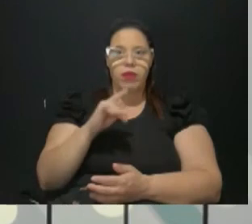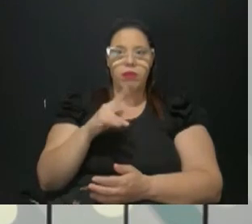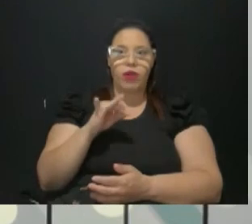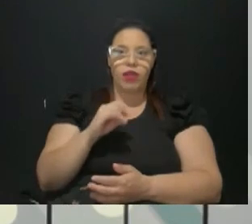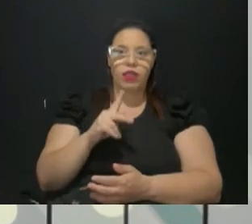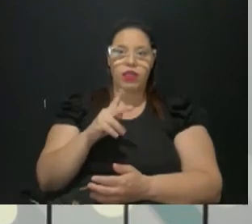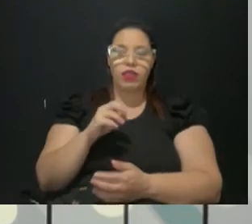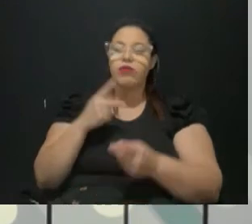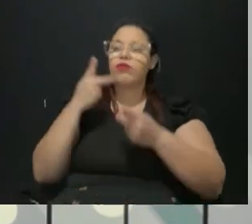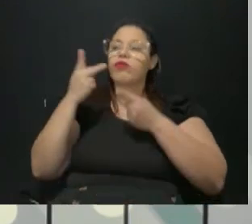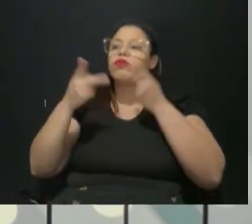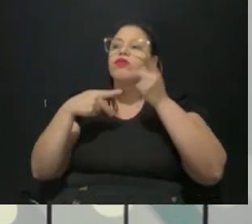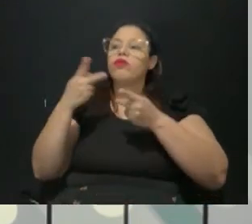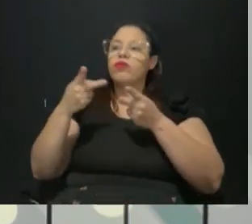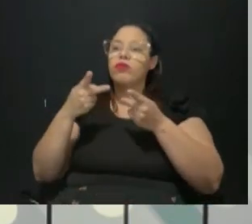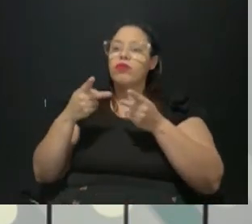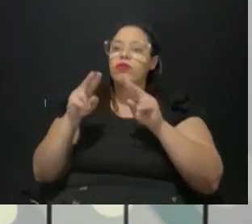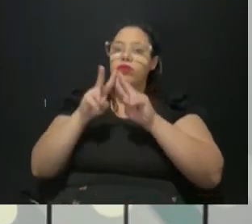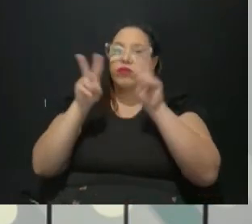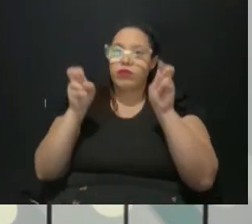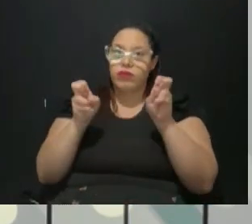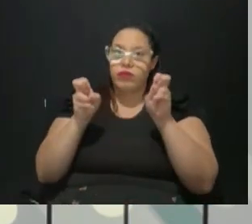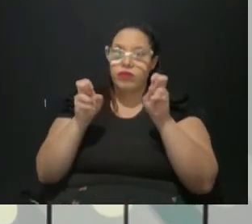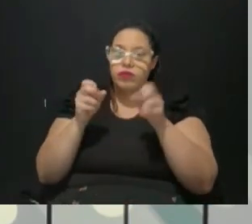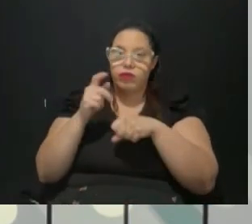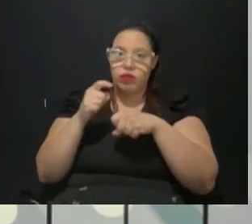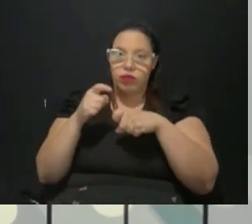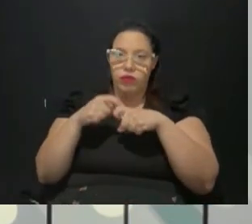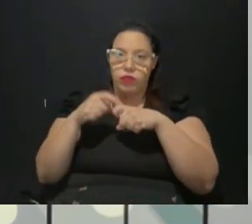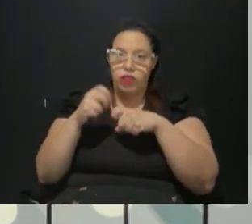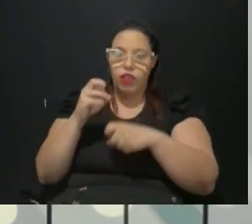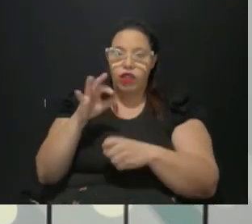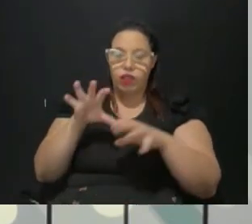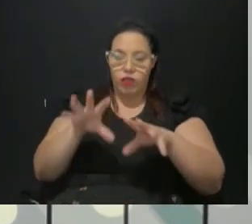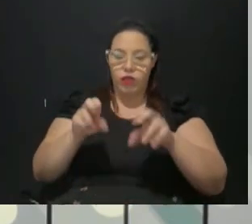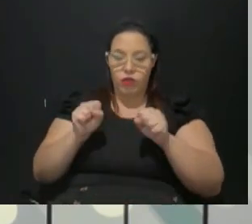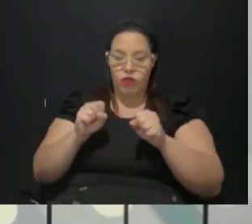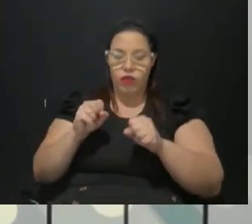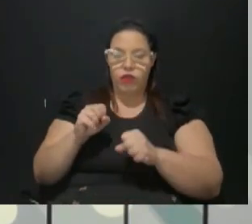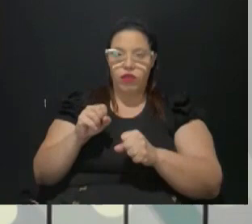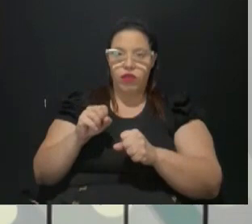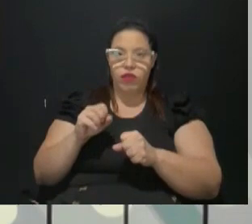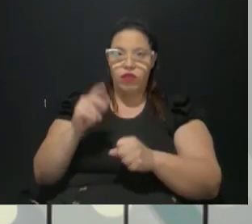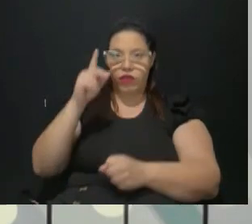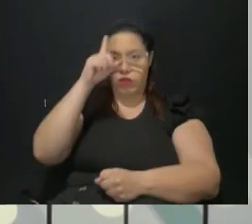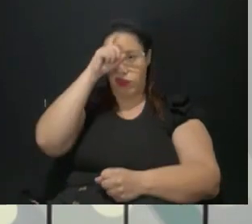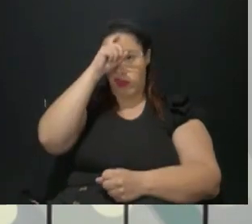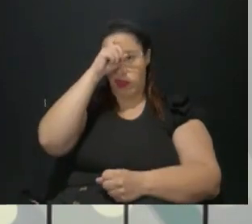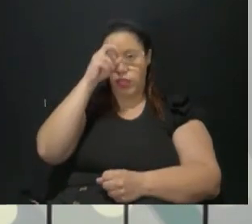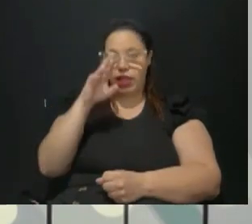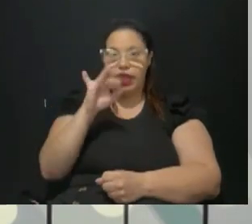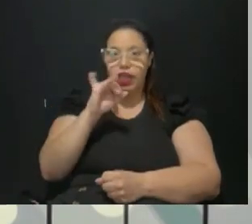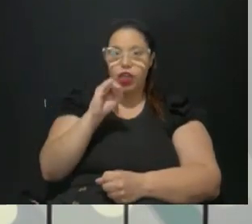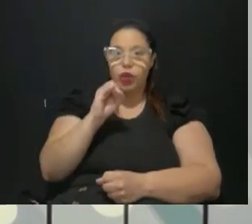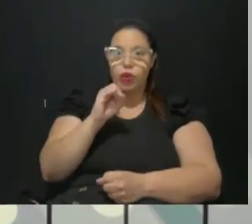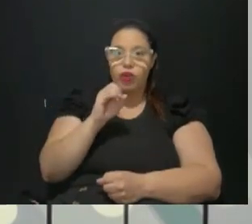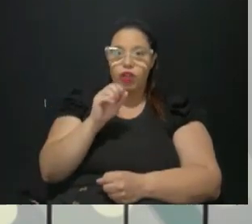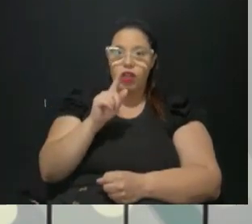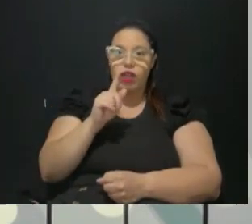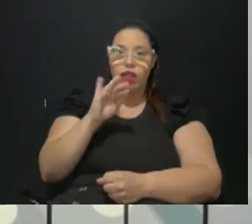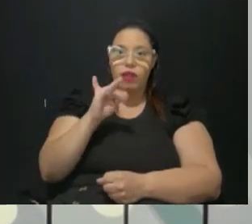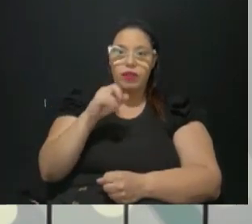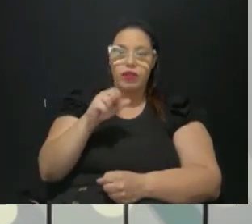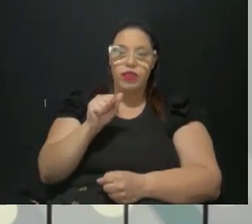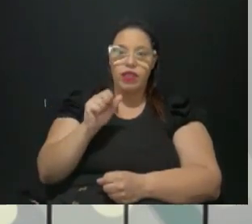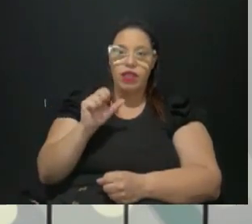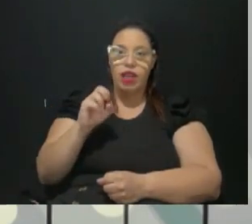Mpox. Quem vai falar sobre esse tema é o médico infectologista do Hospital Sírio-Libanês,